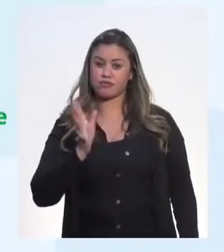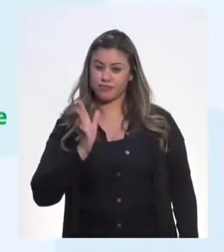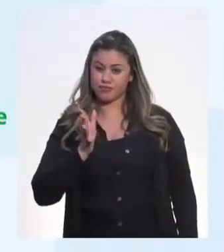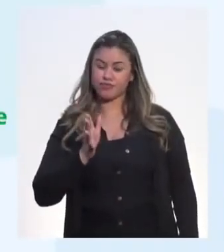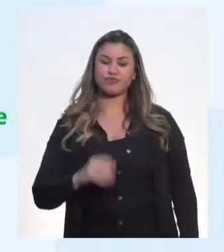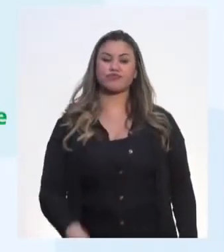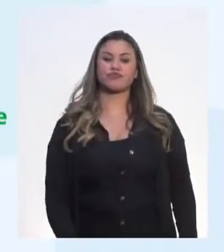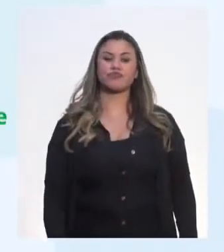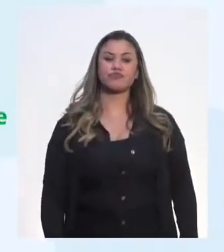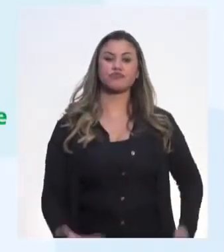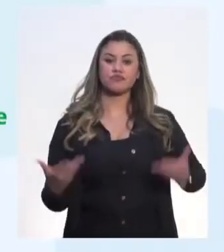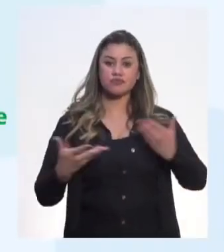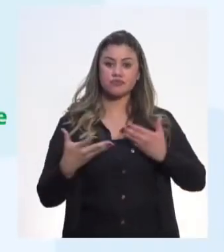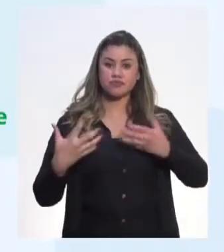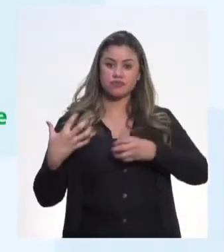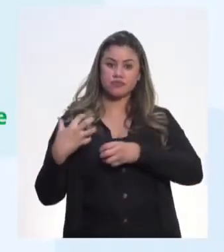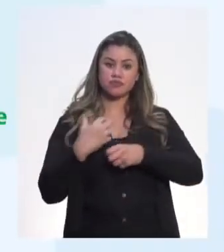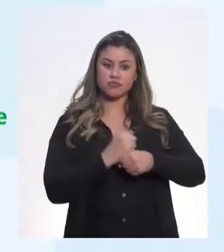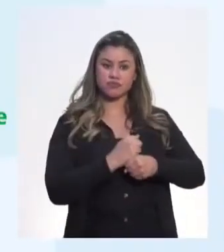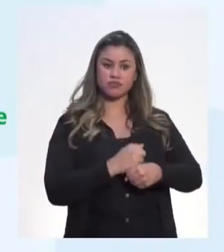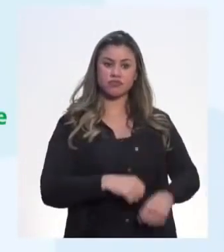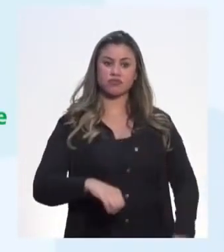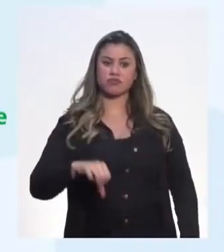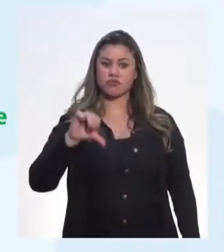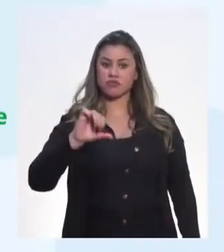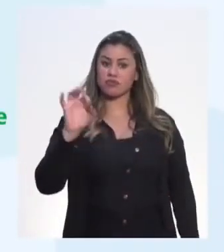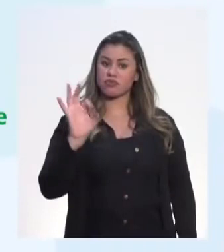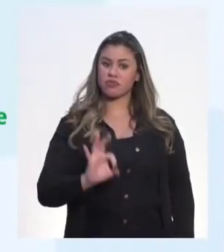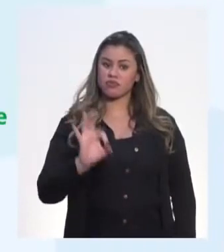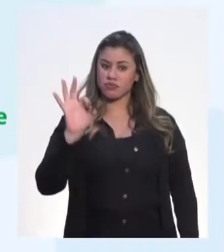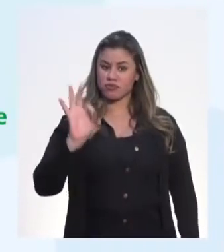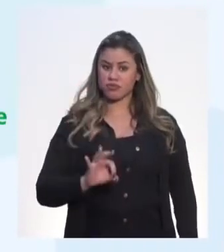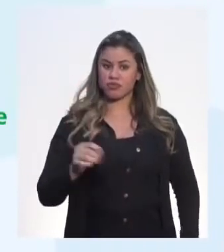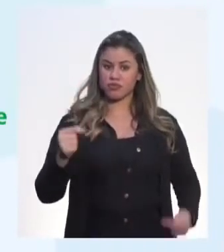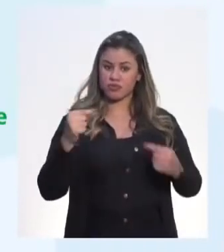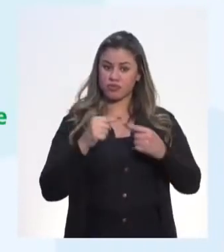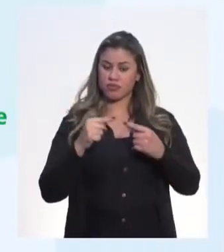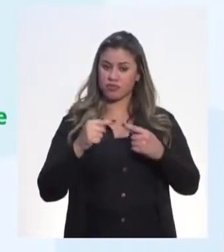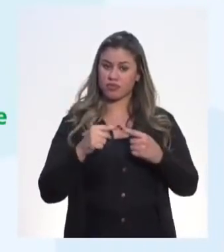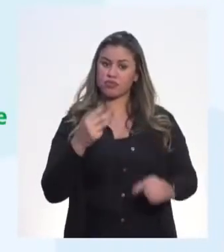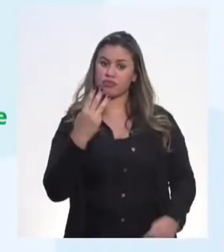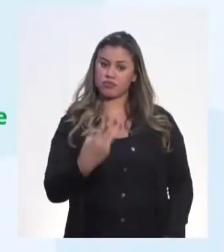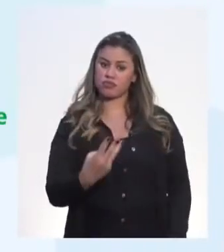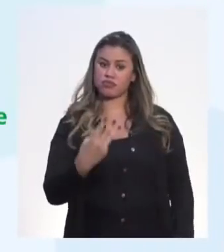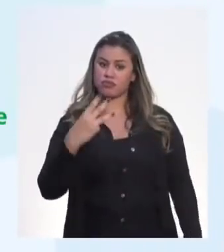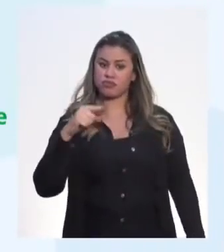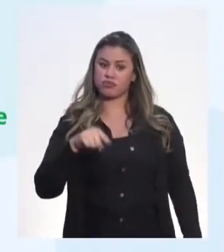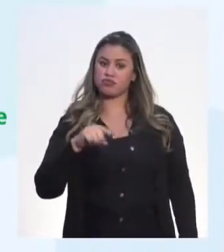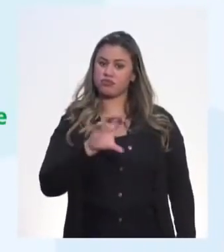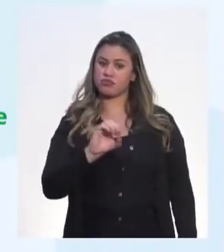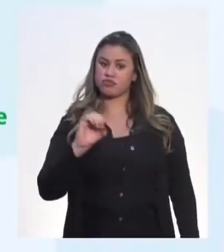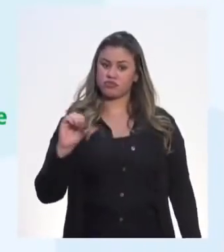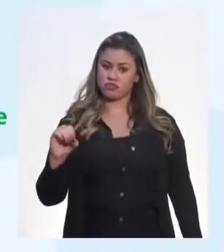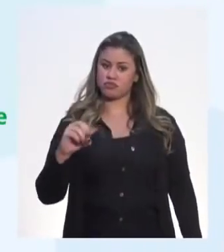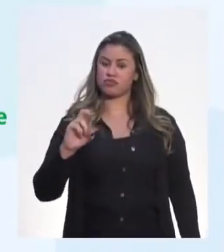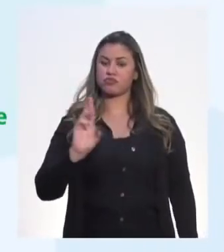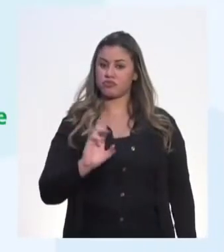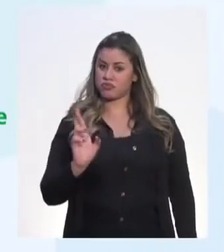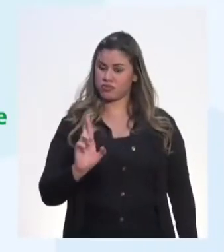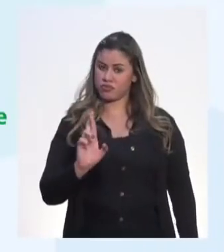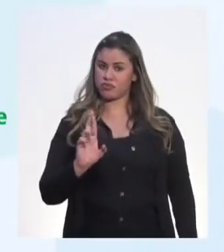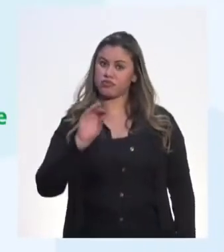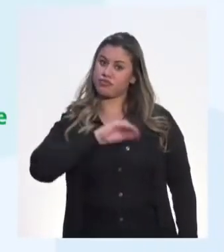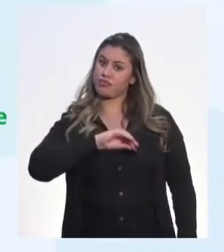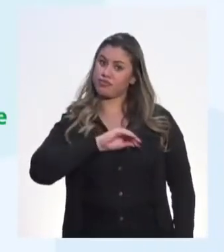e agora que que eu tenho que calcular os nove porcento de 3.200 reais que é um novo salário